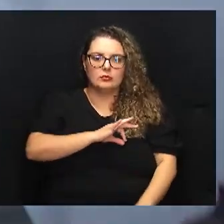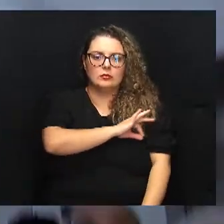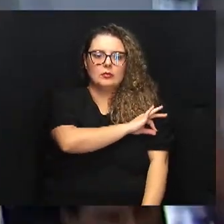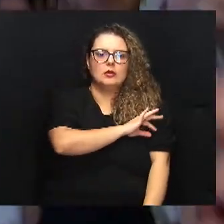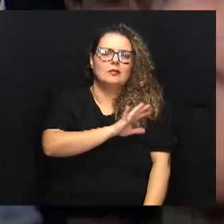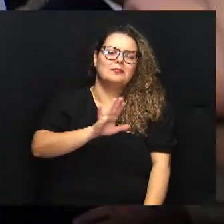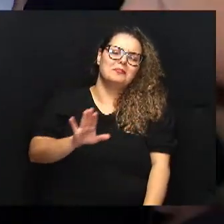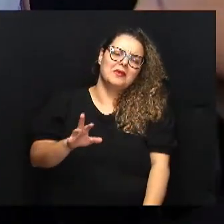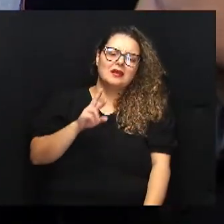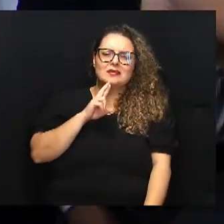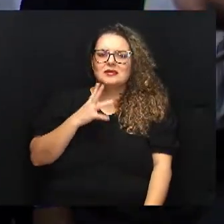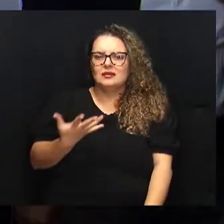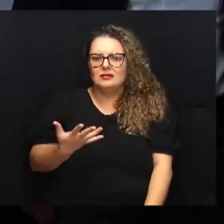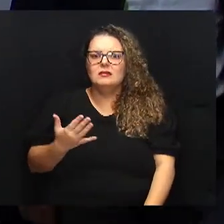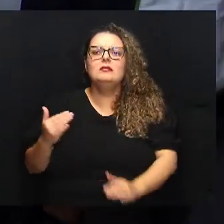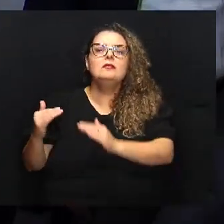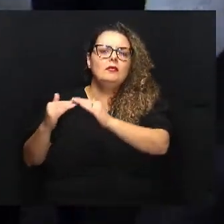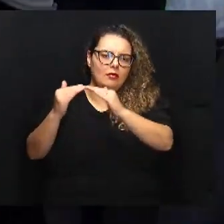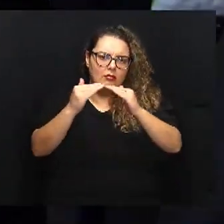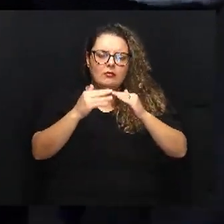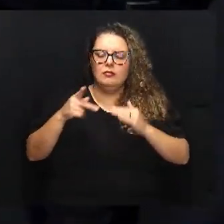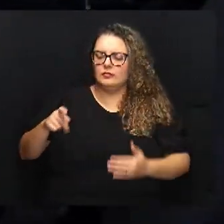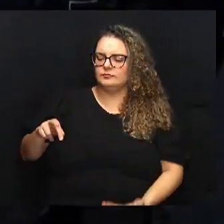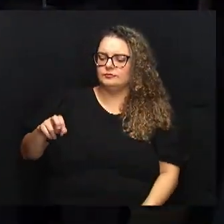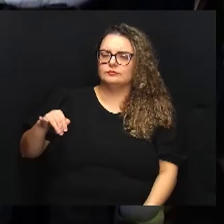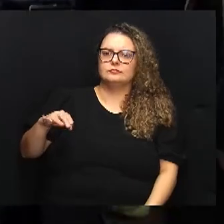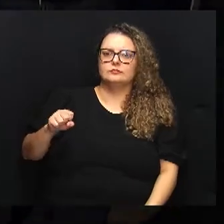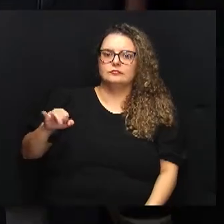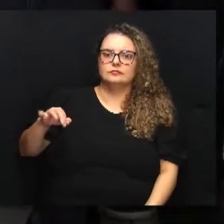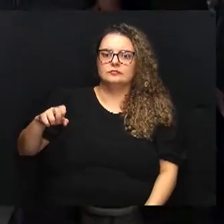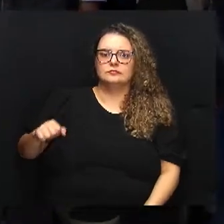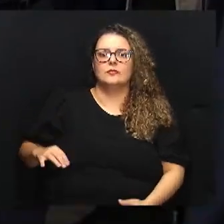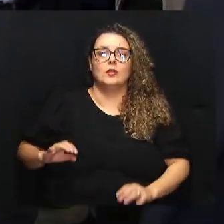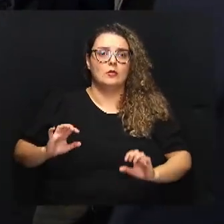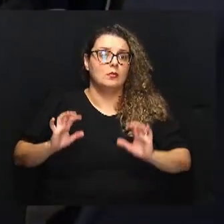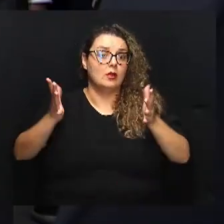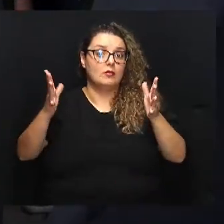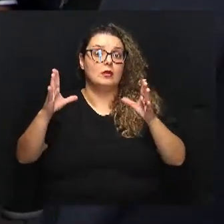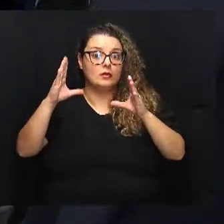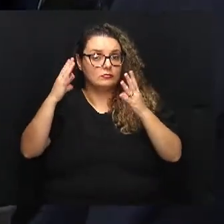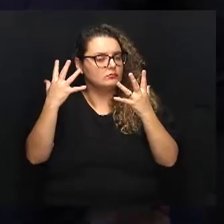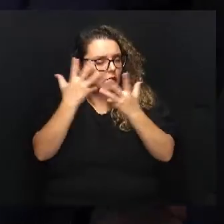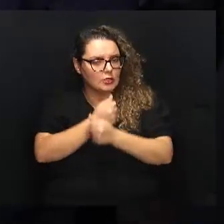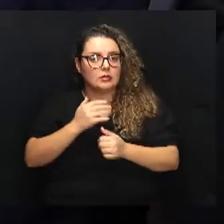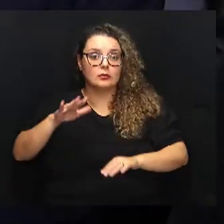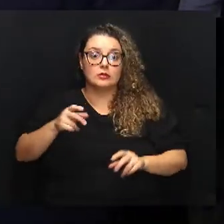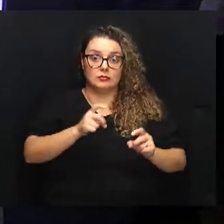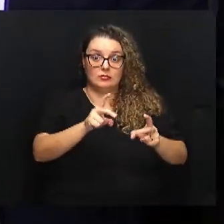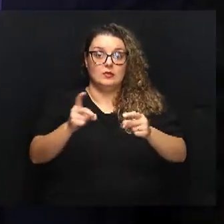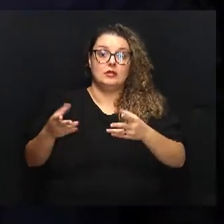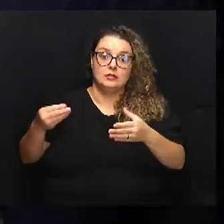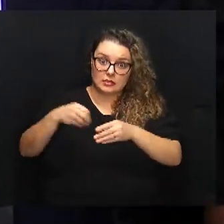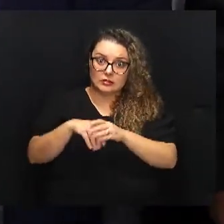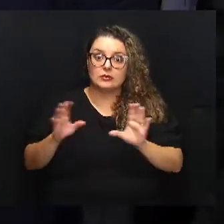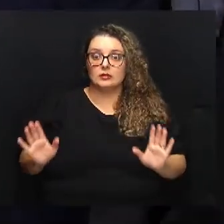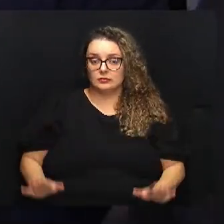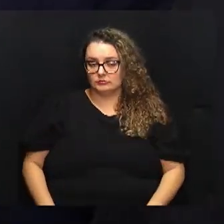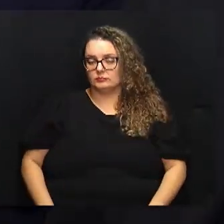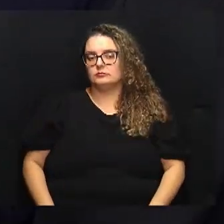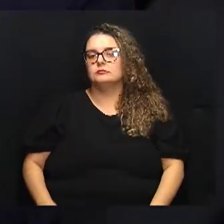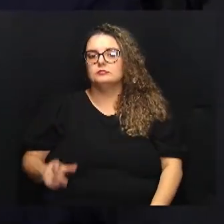a gente resolveu, em comum acordo com os permissionários, fazer uma festa bonita quando todos estiverem aqui vendendo. Então, para